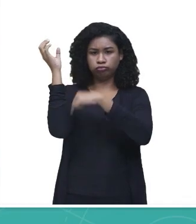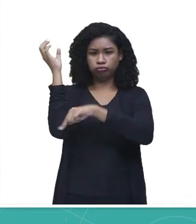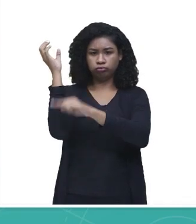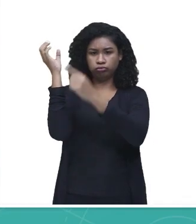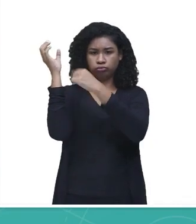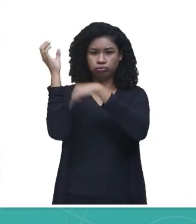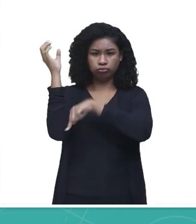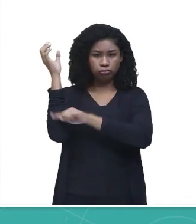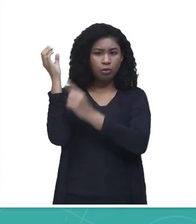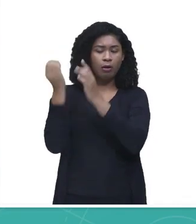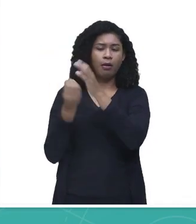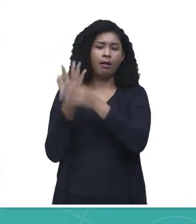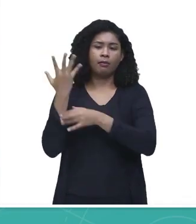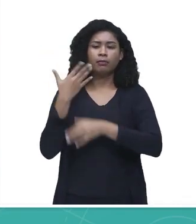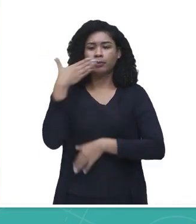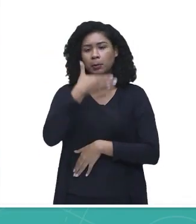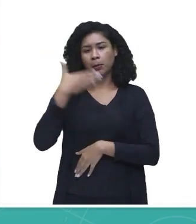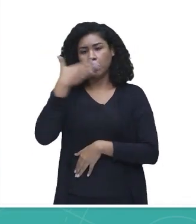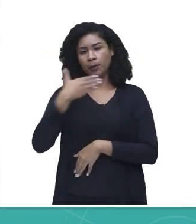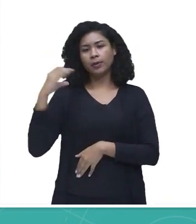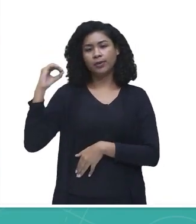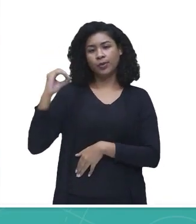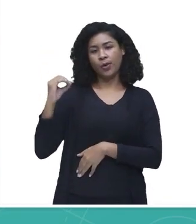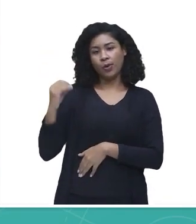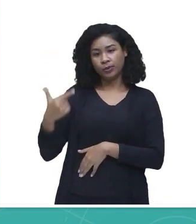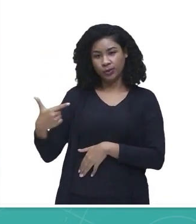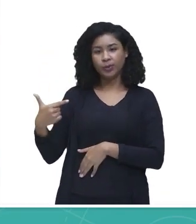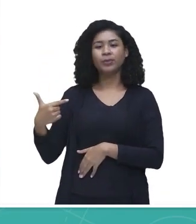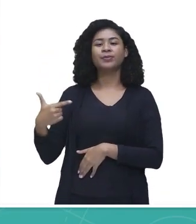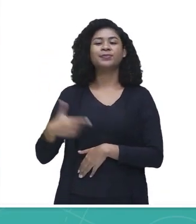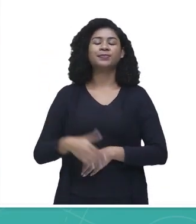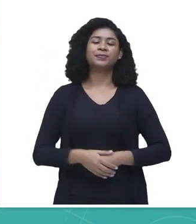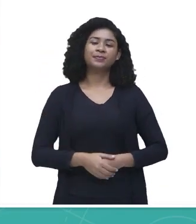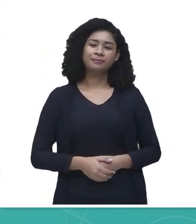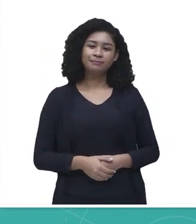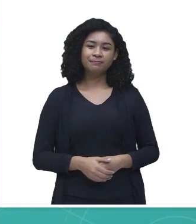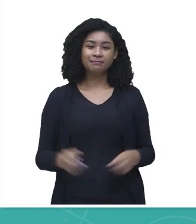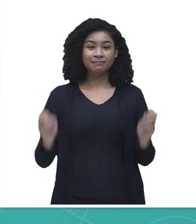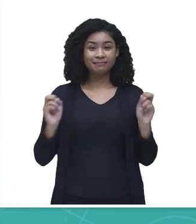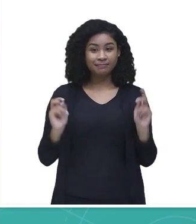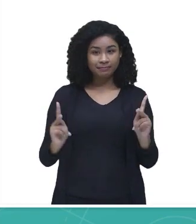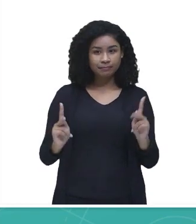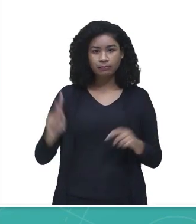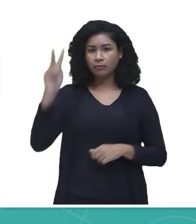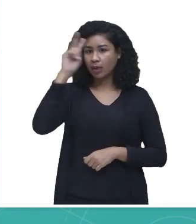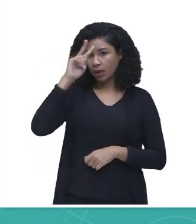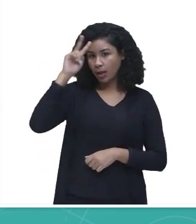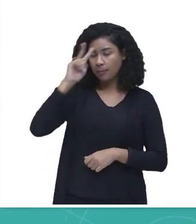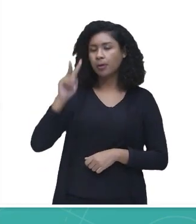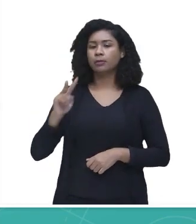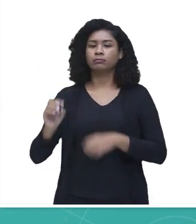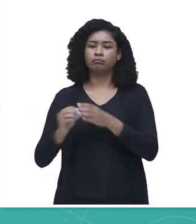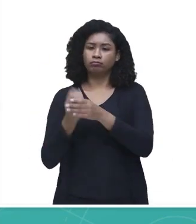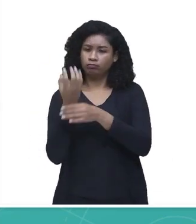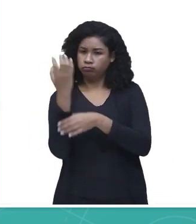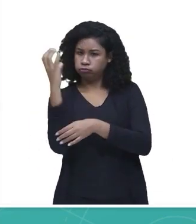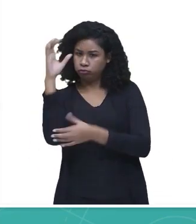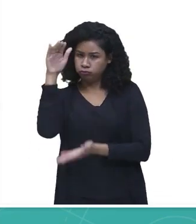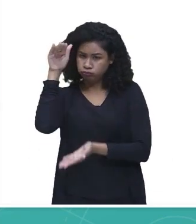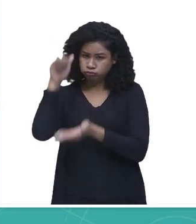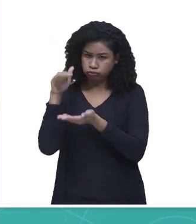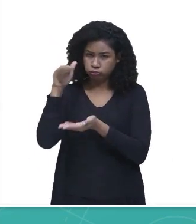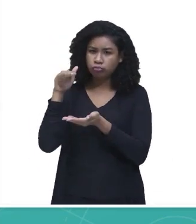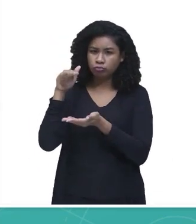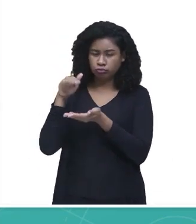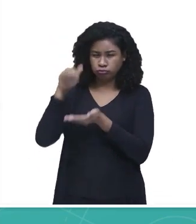e glicose para o interior das células, no caso das plantas, tá? Plantas, algas e algumas bactérias que realizam